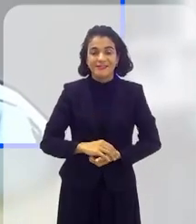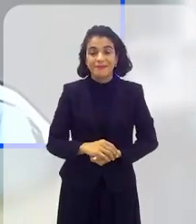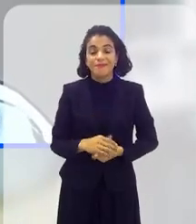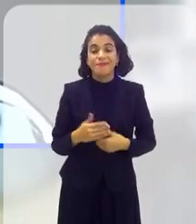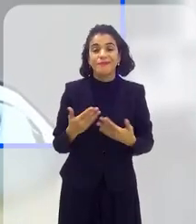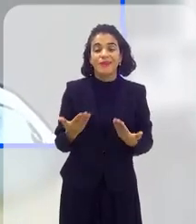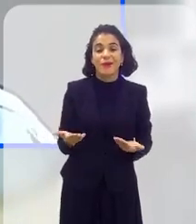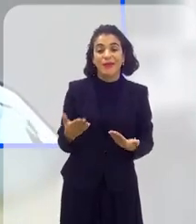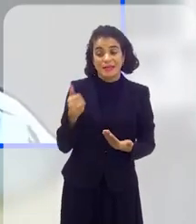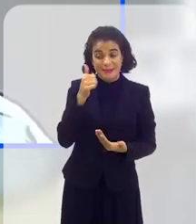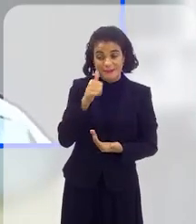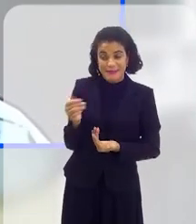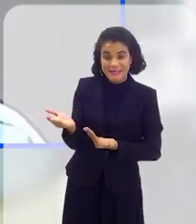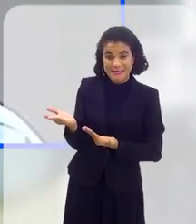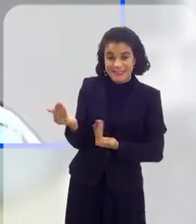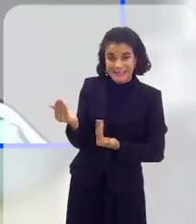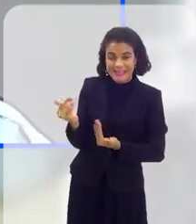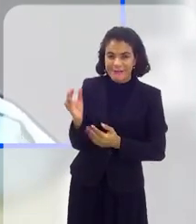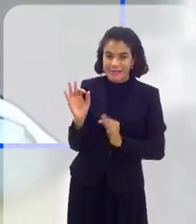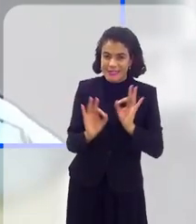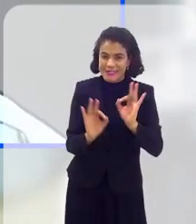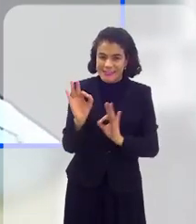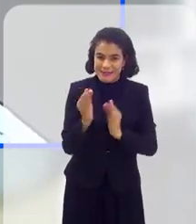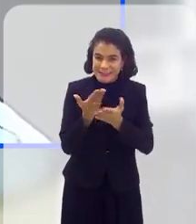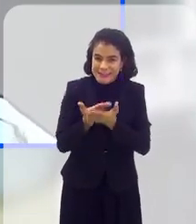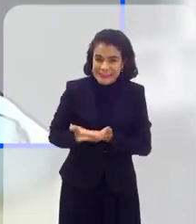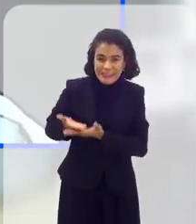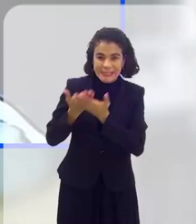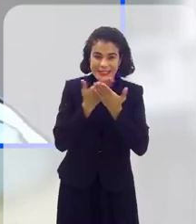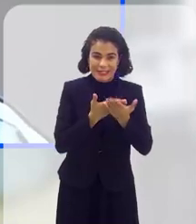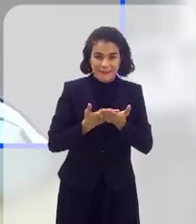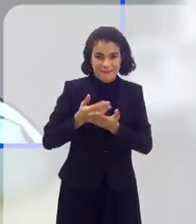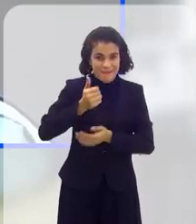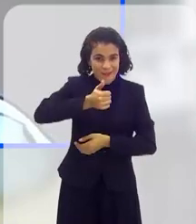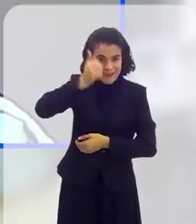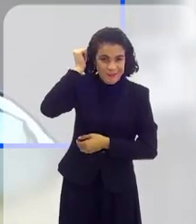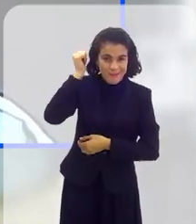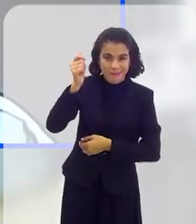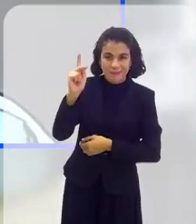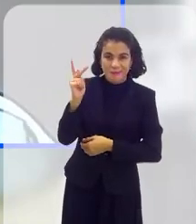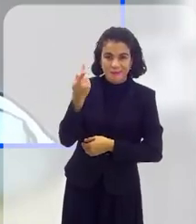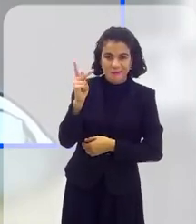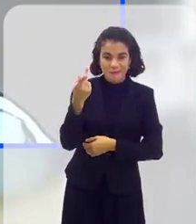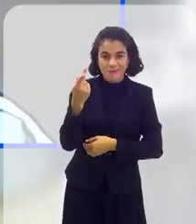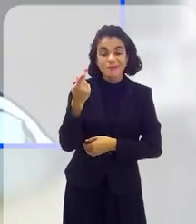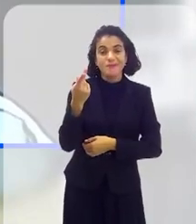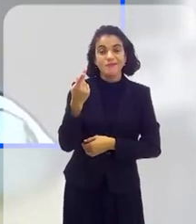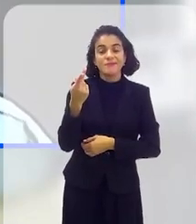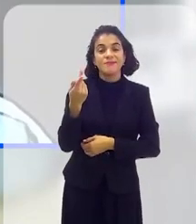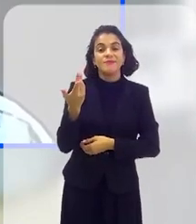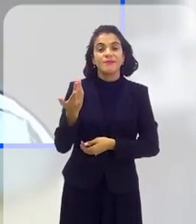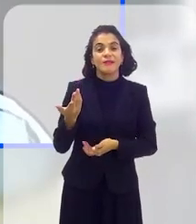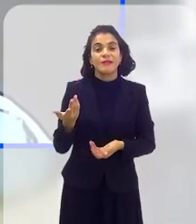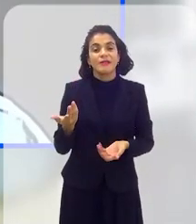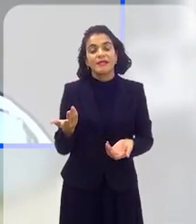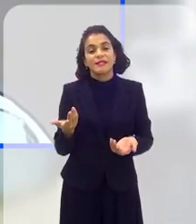Então, essa moça se preparando para o vestibular também de História, e